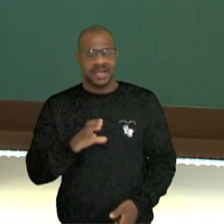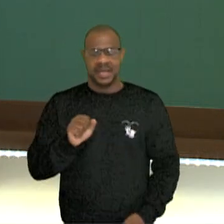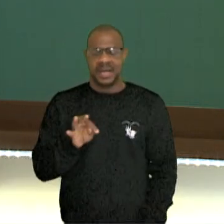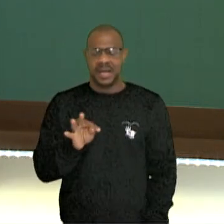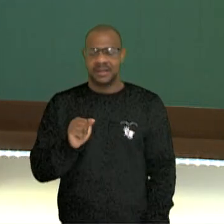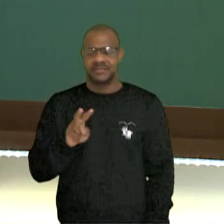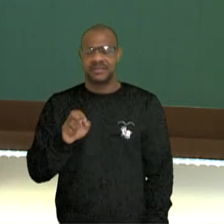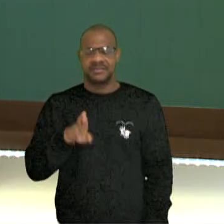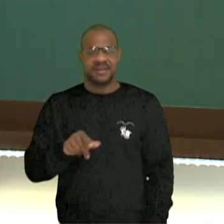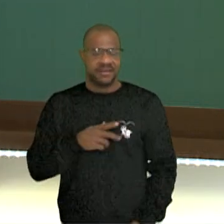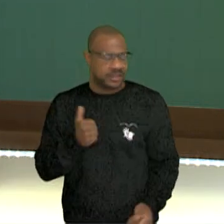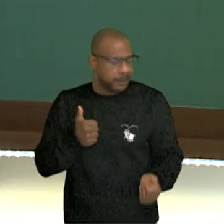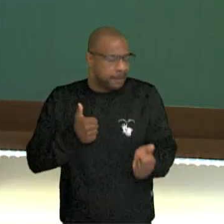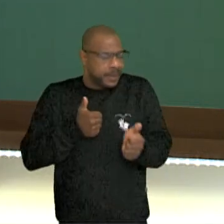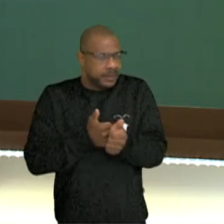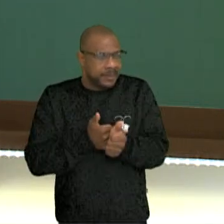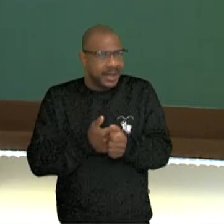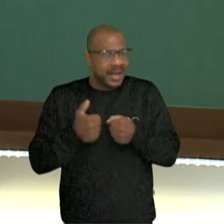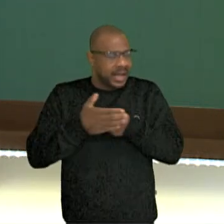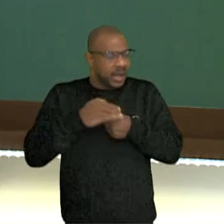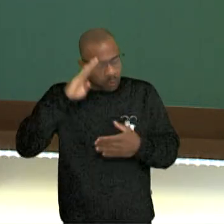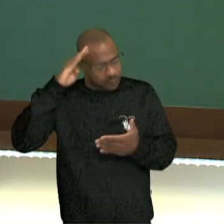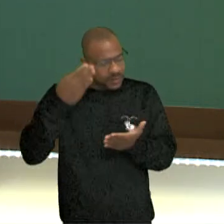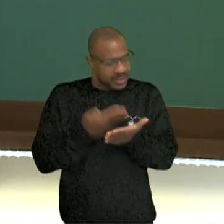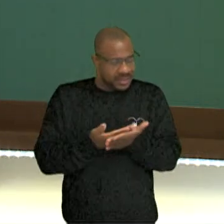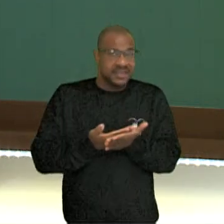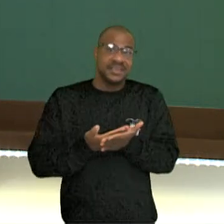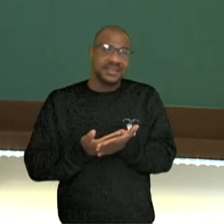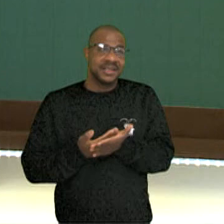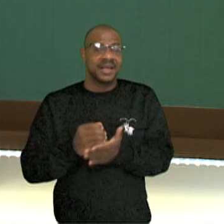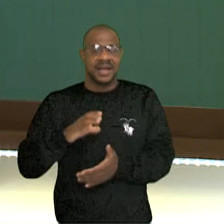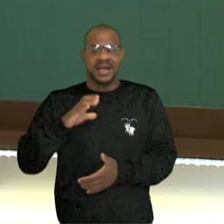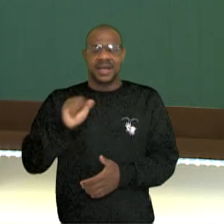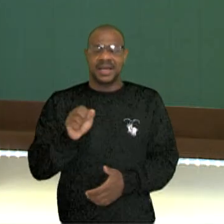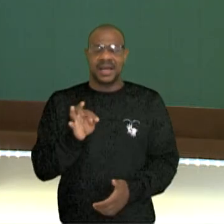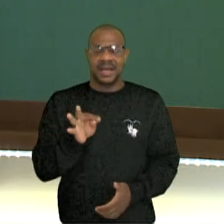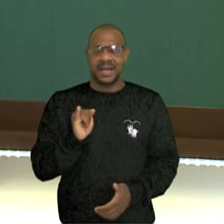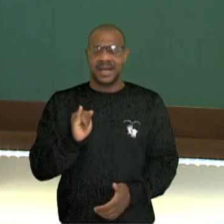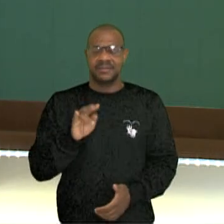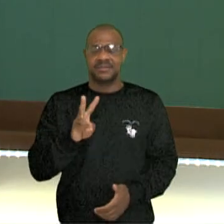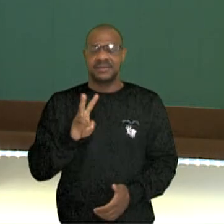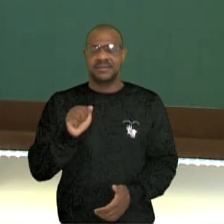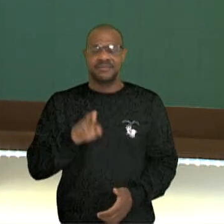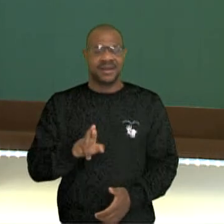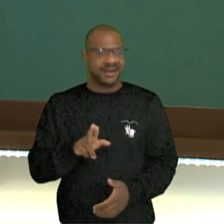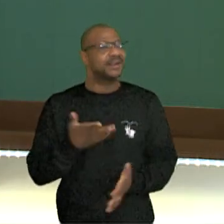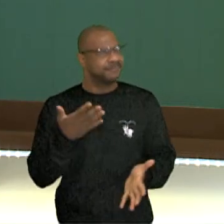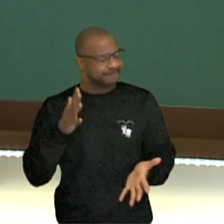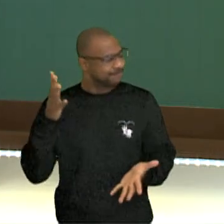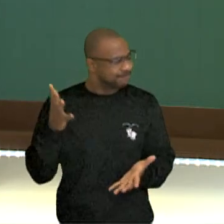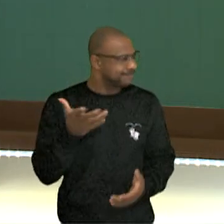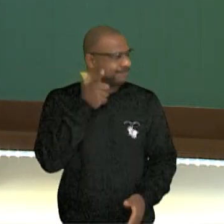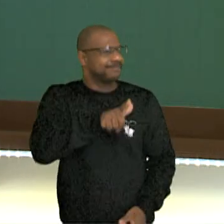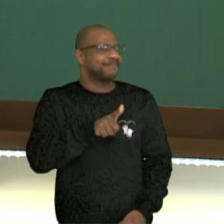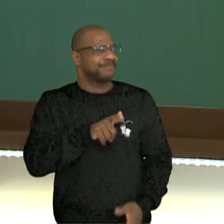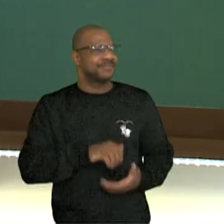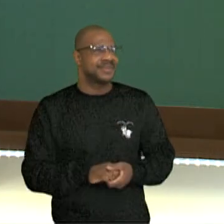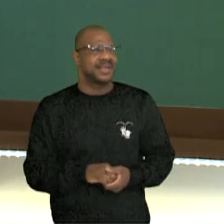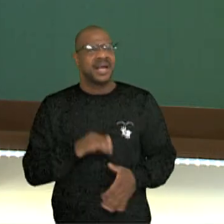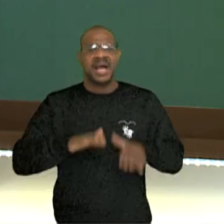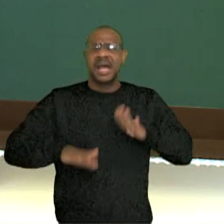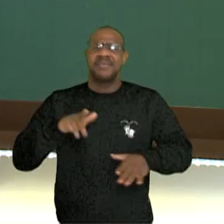Se aproximar, passar confiança, né? Às vezes é assim com o animalzinho, né? Nós temos lá um animalzinho